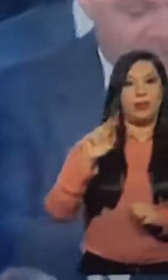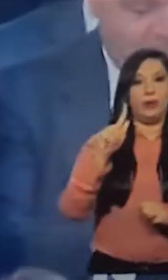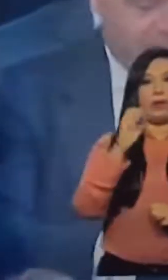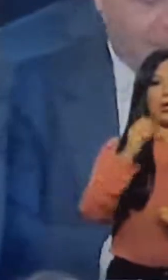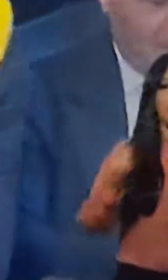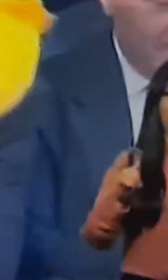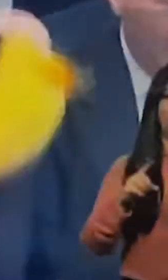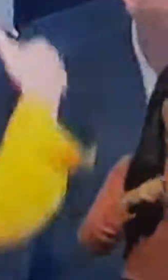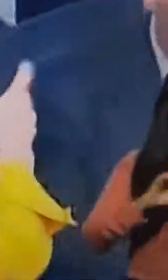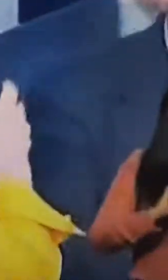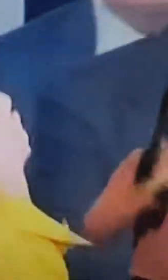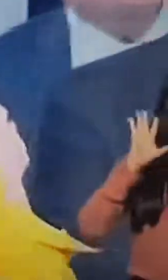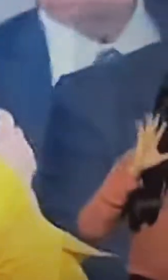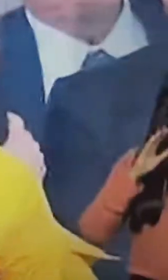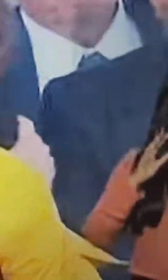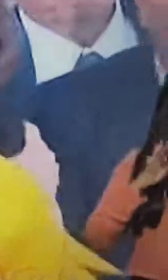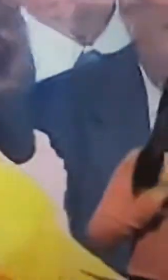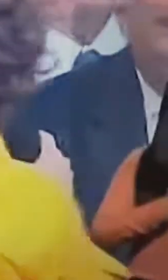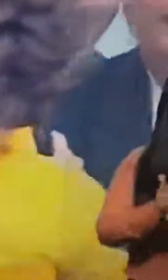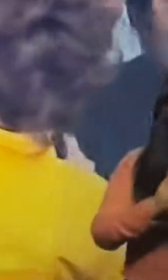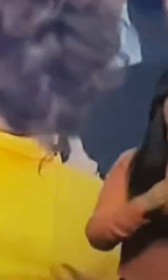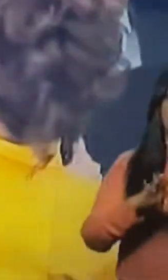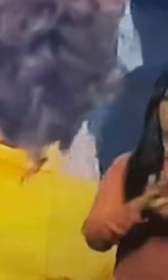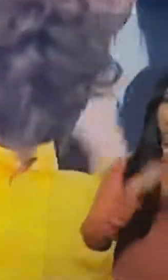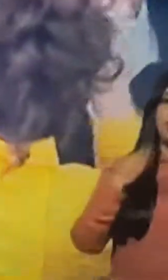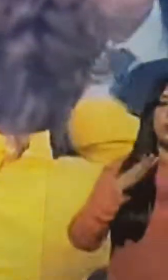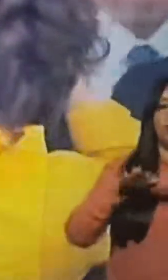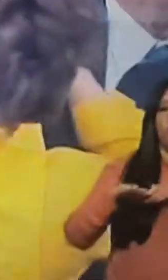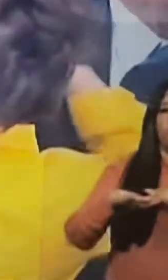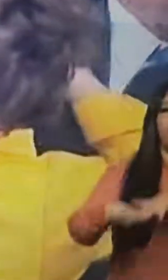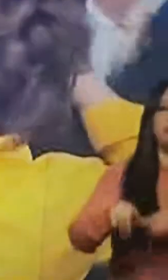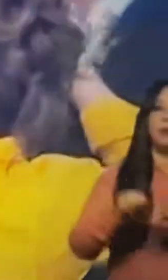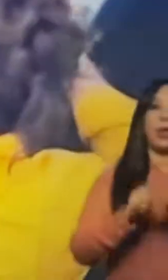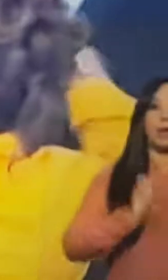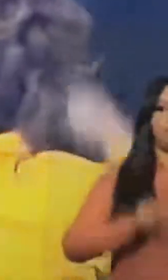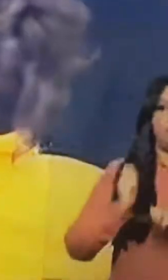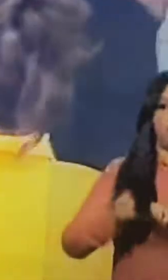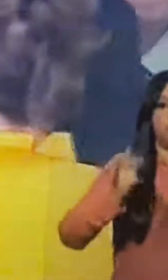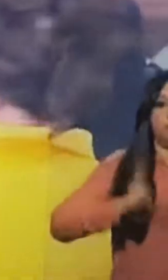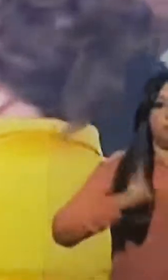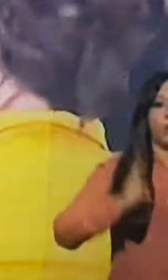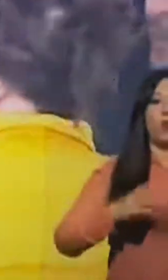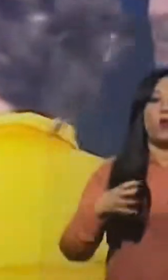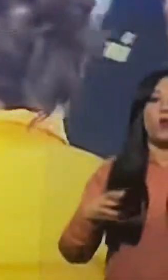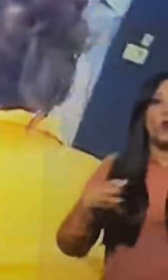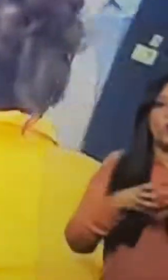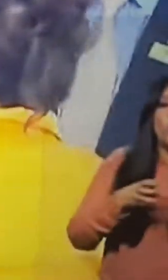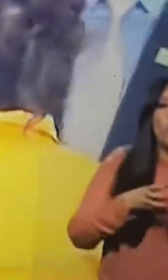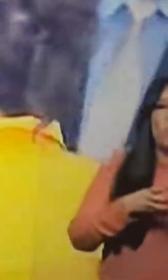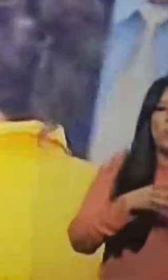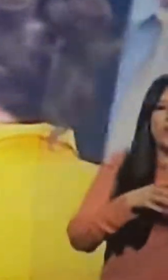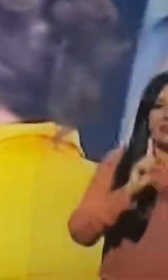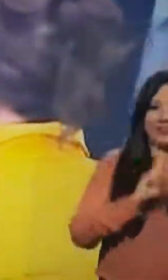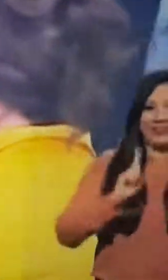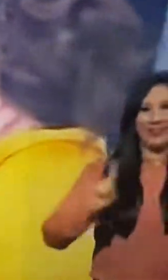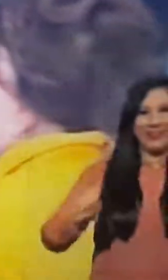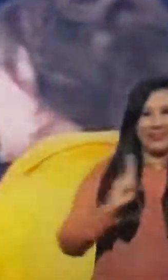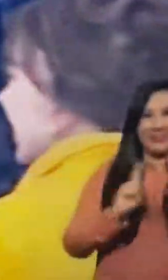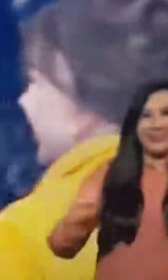militar, né, com tropas a pé inicialmente. É. E tem uma banda fixa. Nosso campeão, o Silvio Santos. É o ritmo do desfile, né,